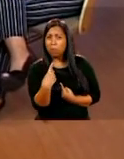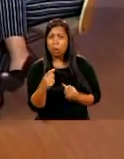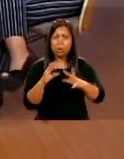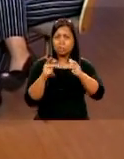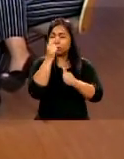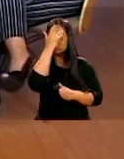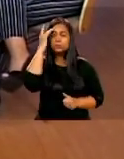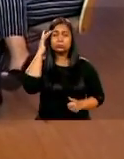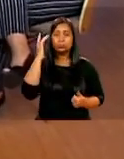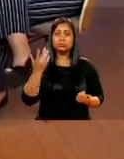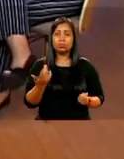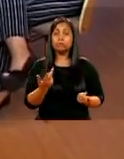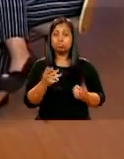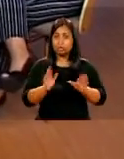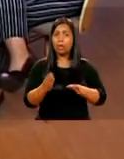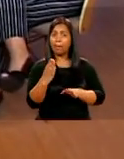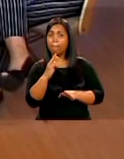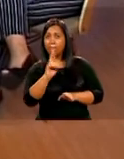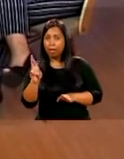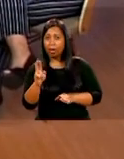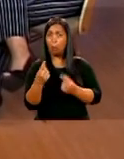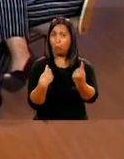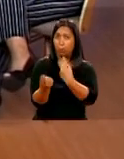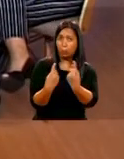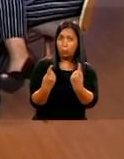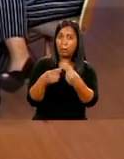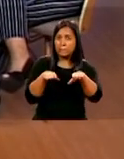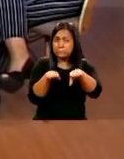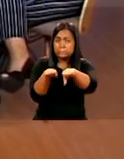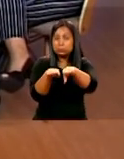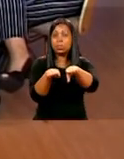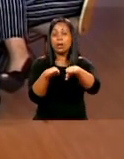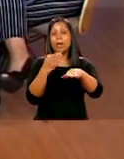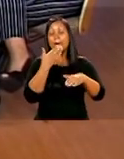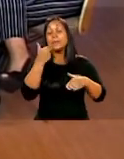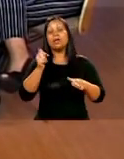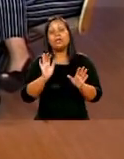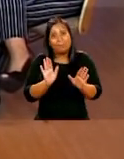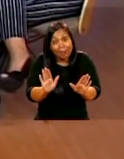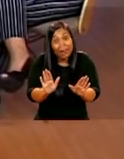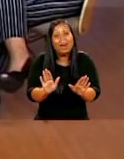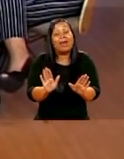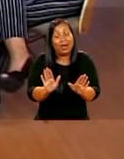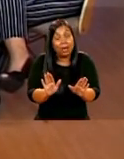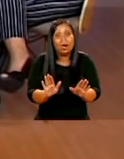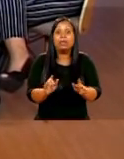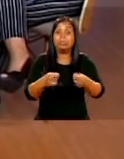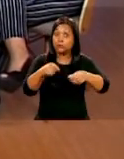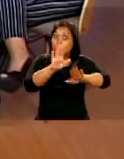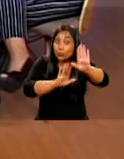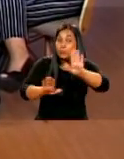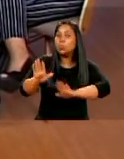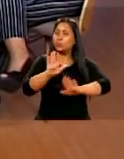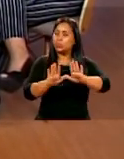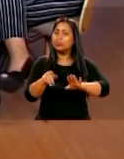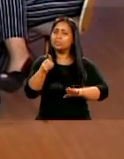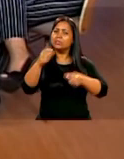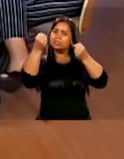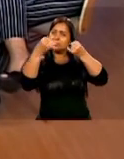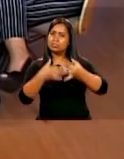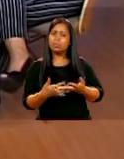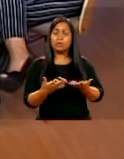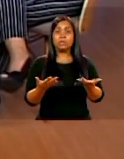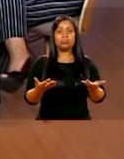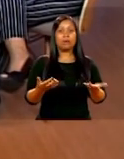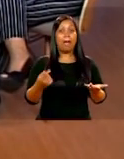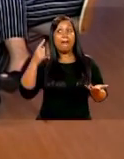Todo mundo, eu acho que já passou por ali. Sim, está melhorando, mas tem que ter a prudência. E como você disse, a